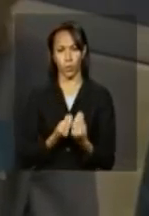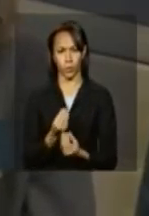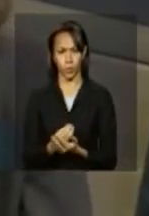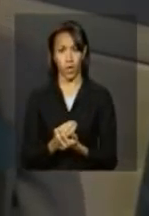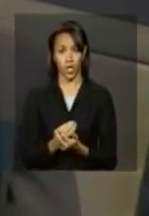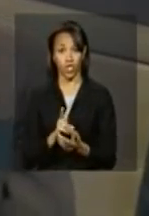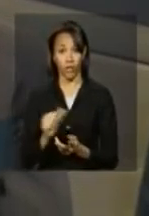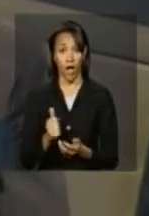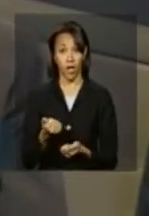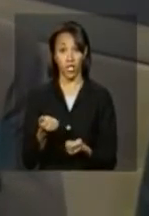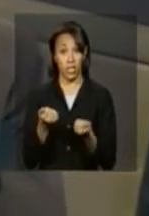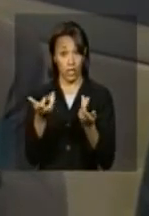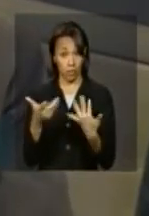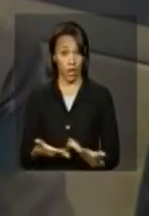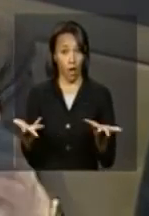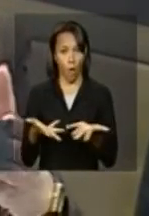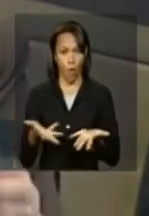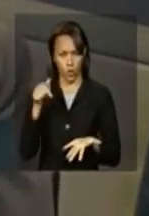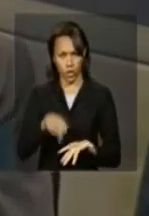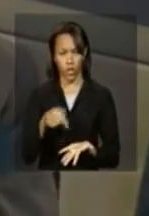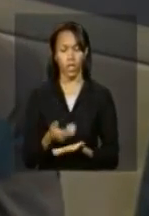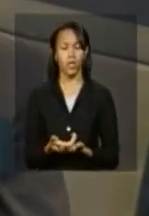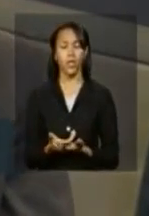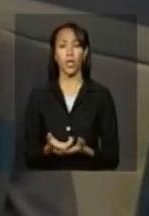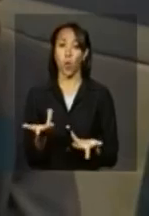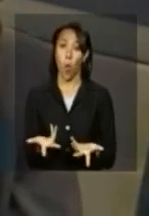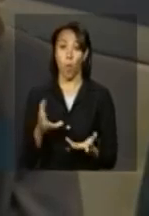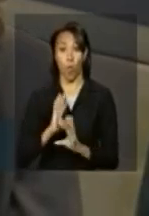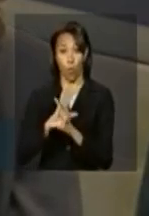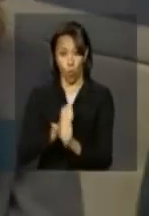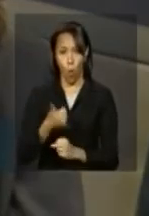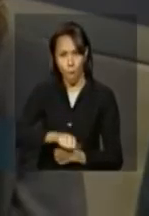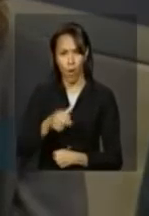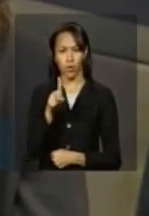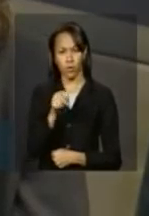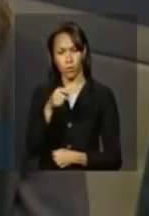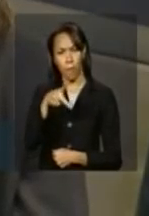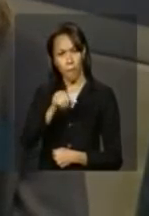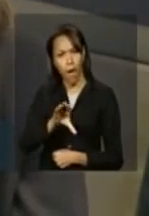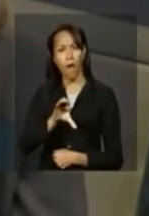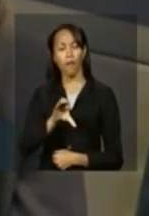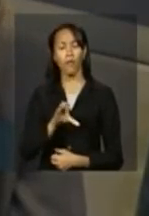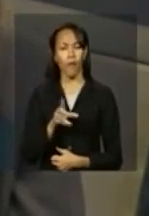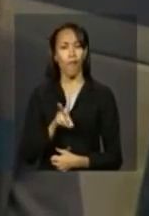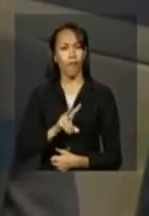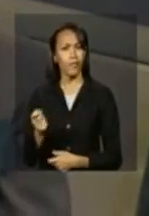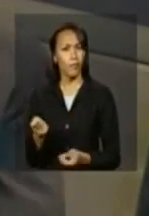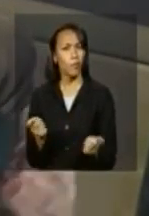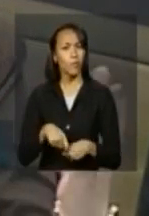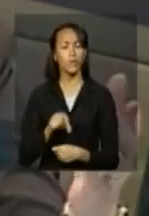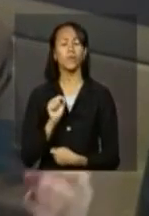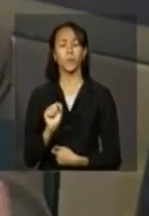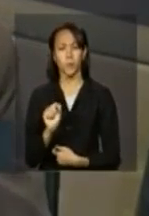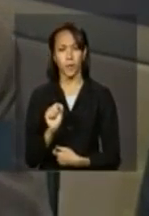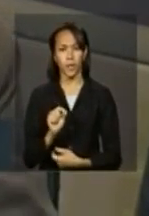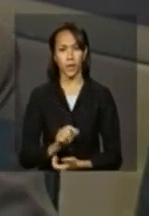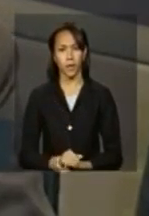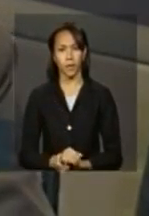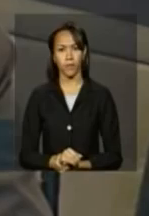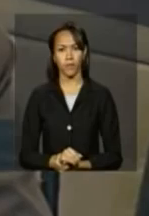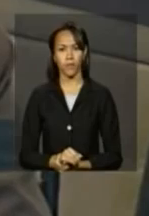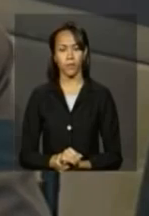da nossa atividade hoje aqui. Com o balanço do PAC, será possível, com o balanço do